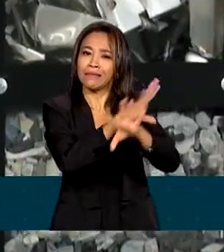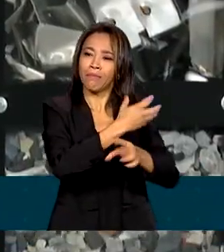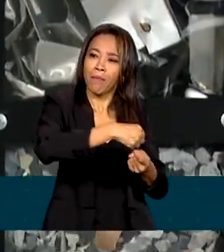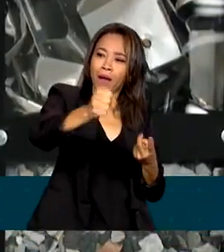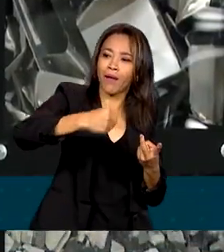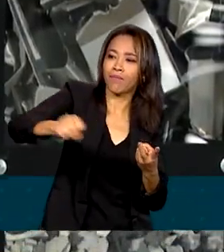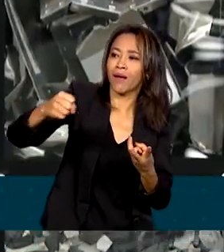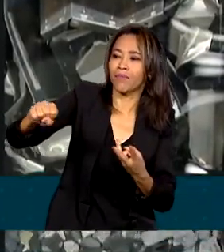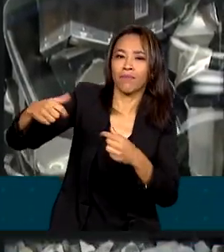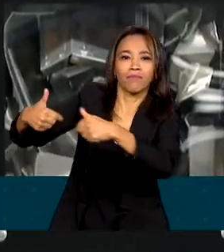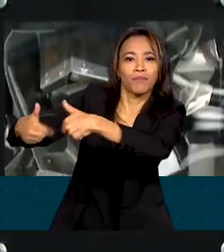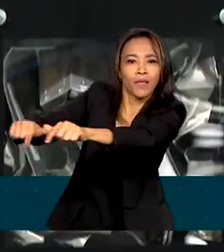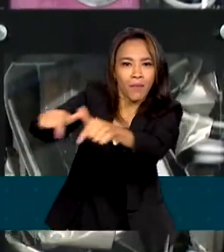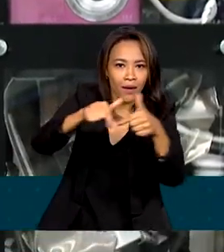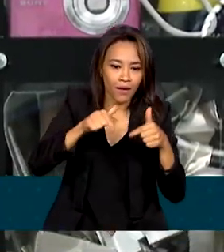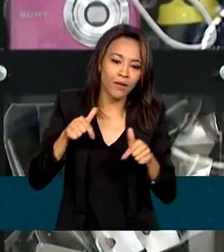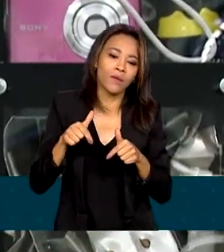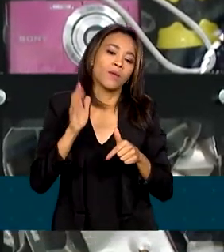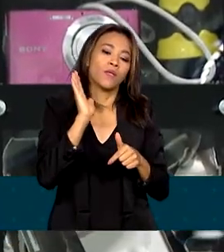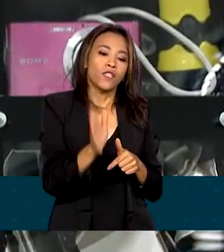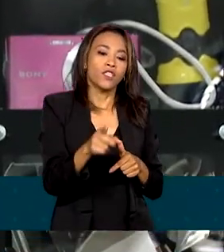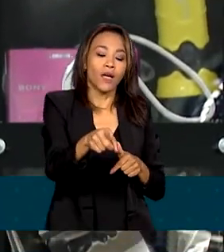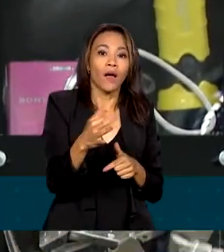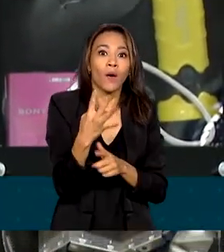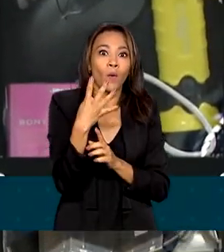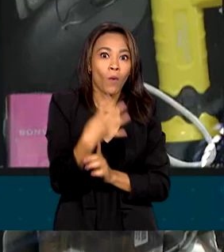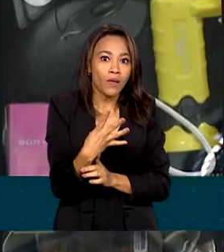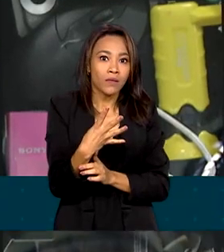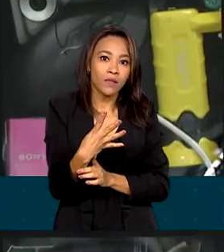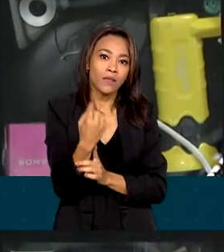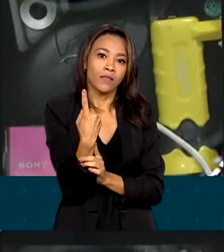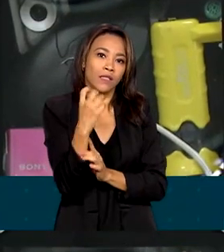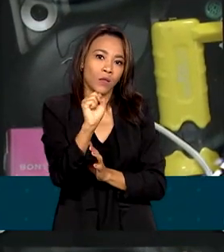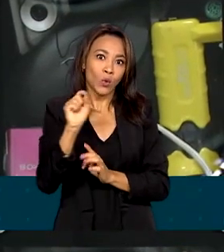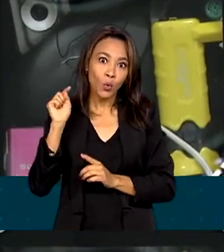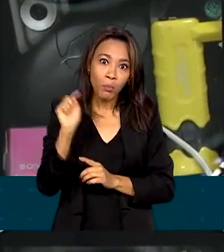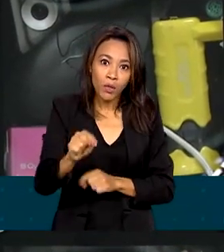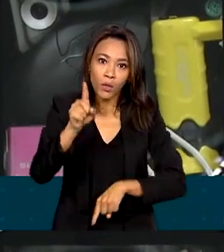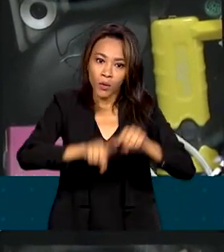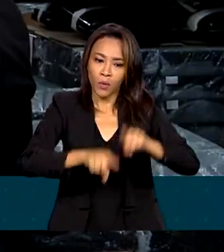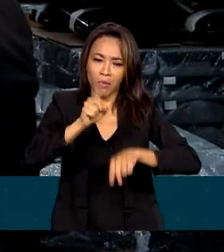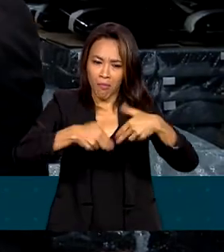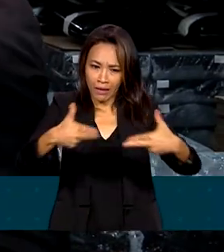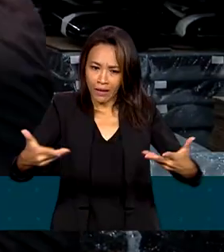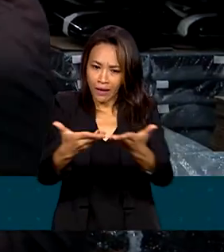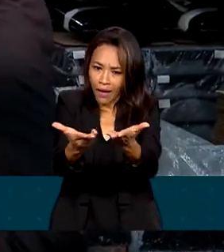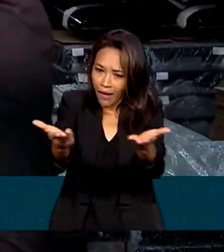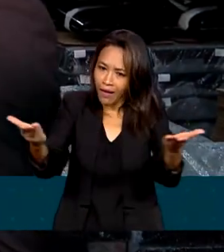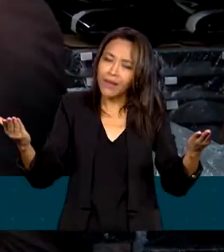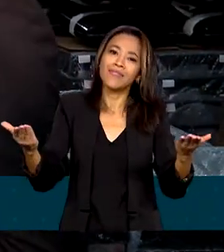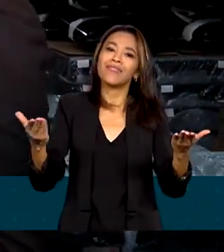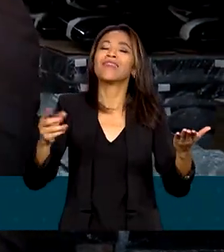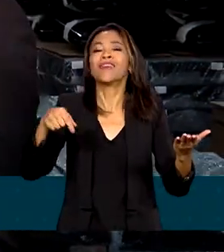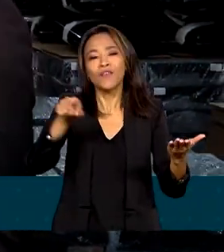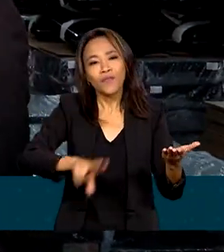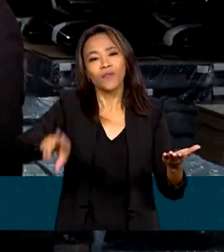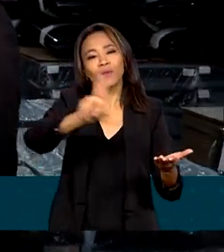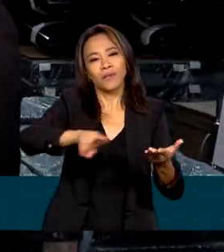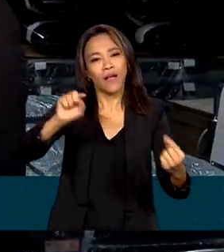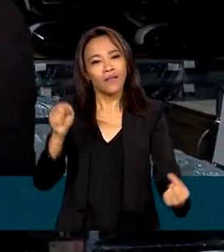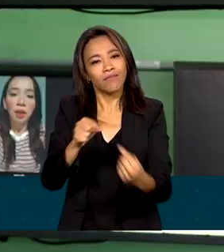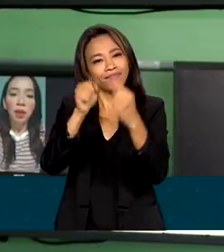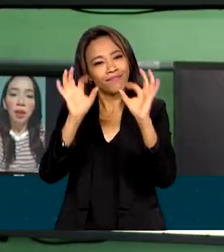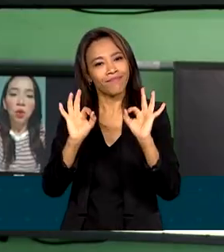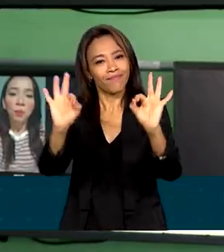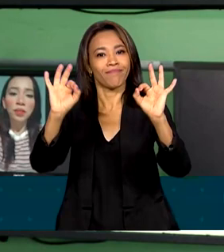e coletados cerca de 418 mil itens de resíduo eletrônico que tiveram destinação